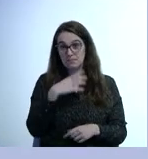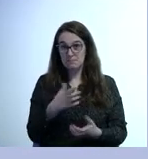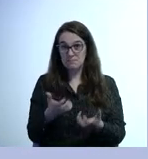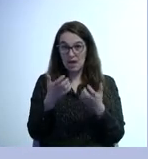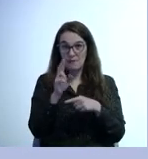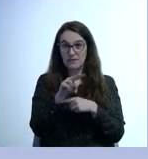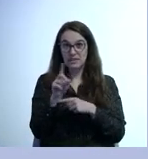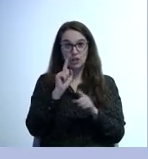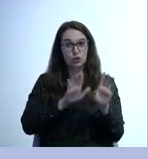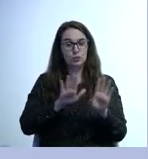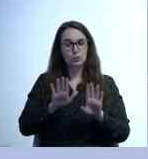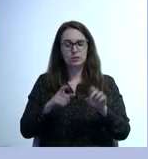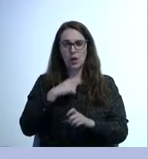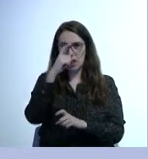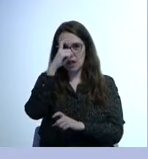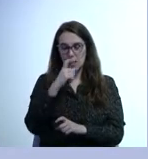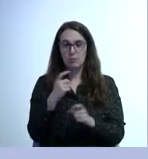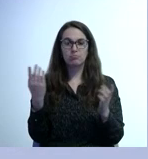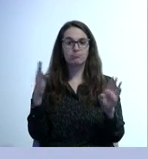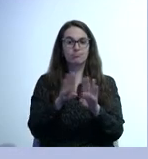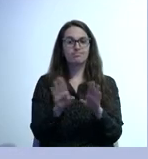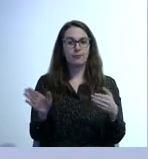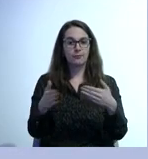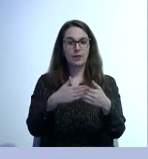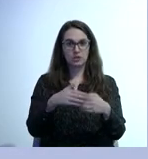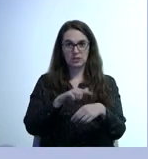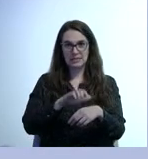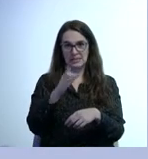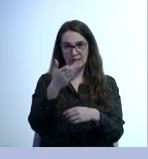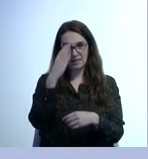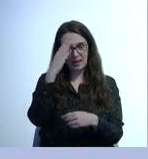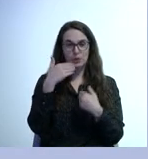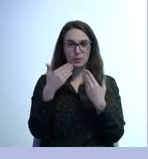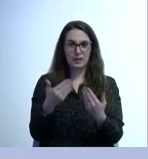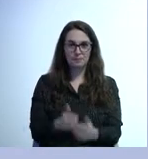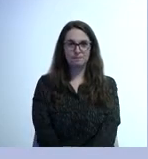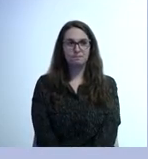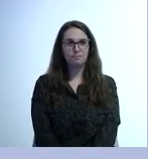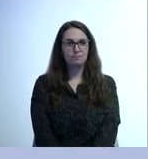visitar a exposição, lembramos que as portas fecham às 19h. Obrigado.